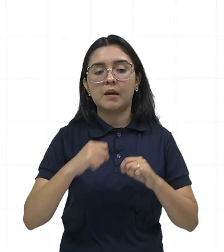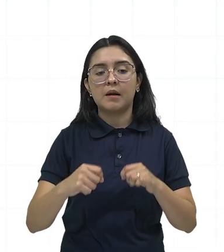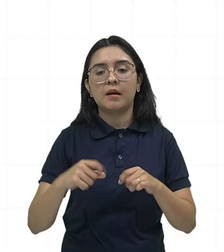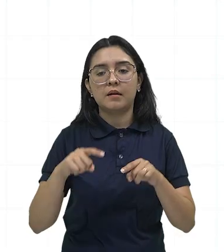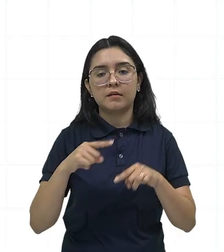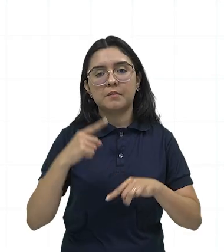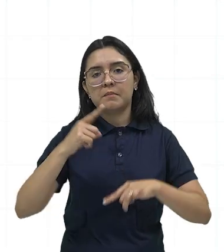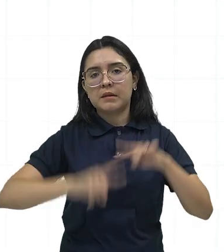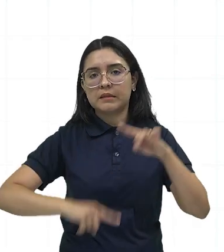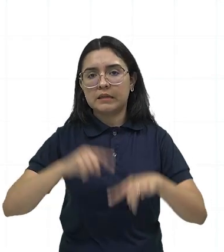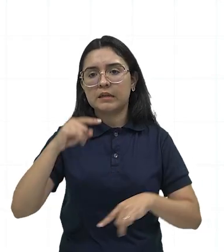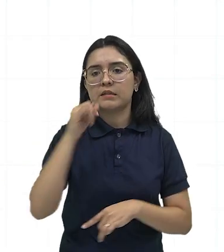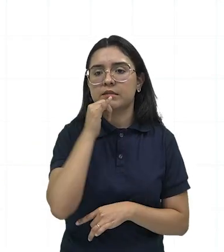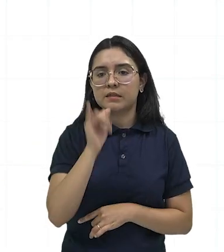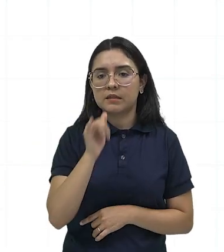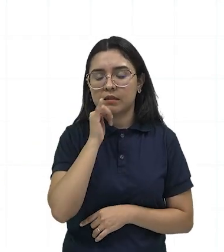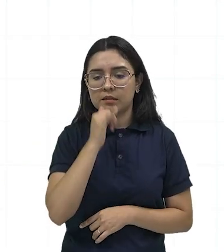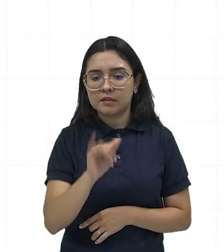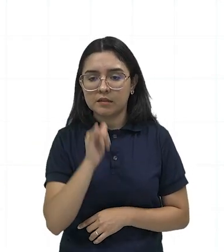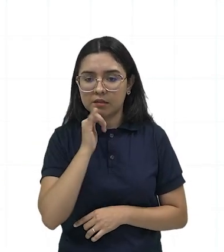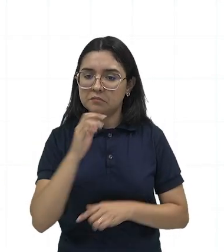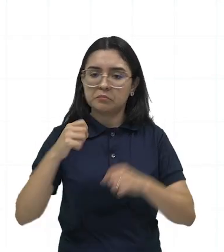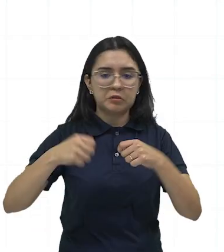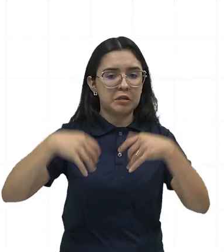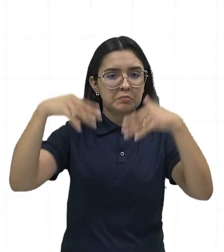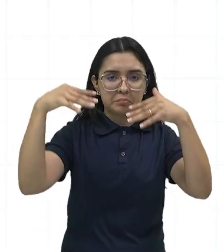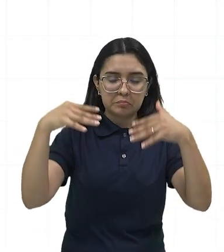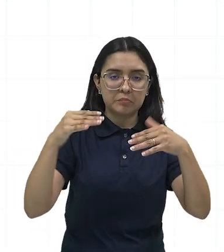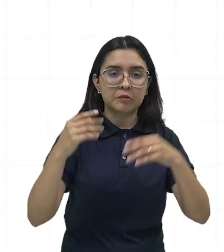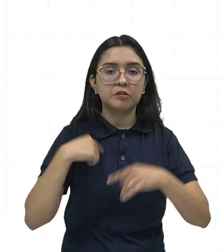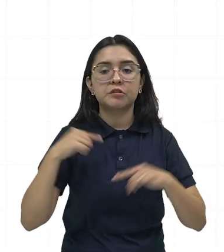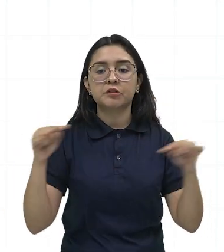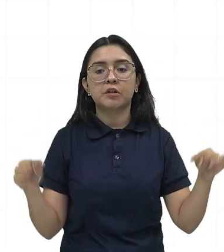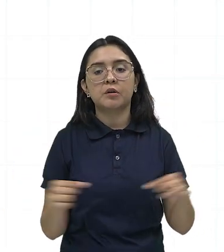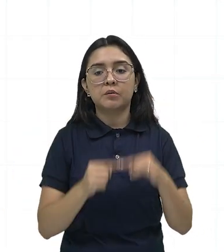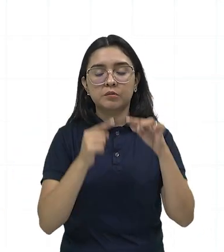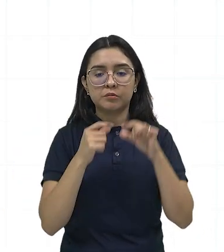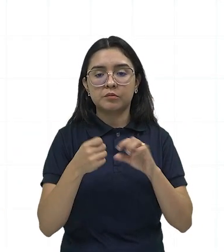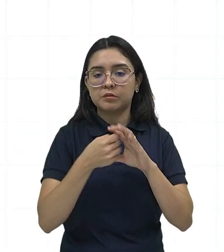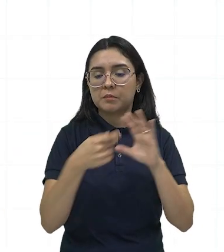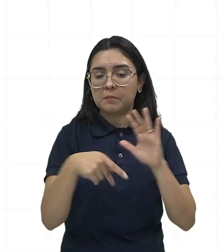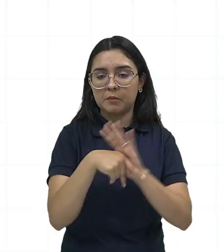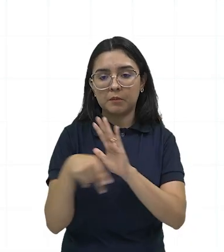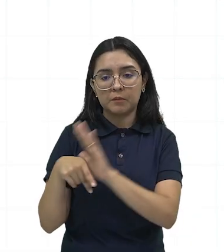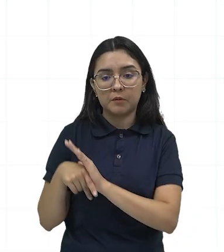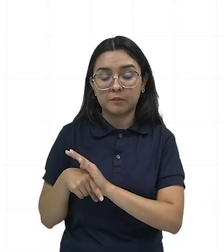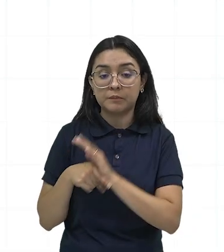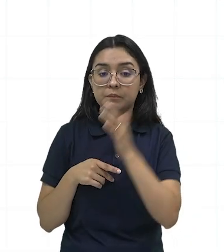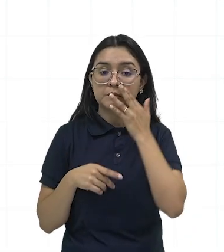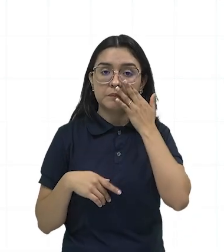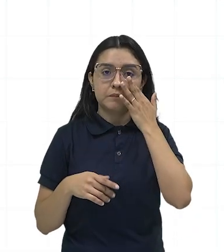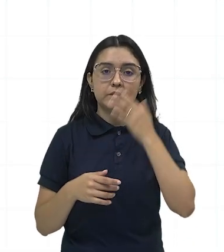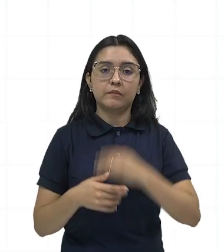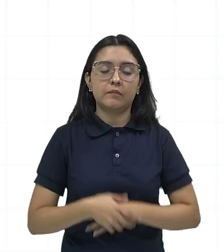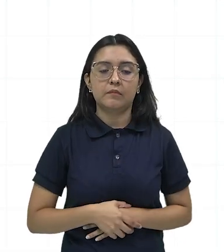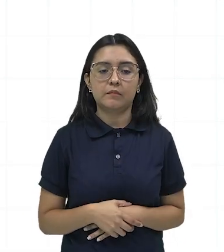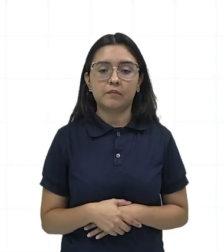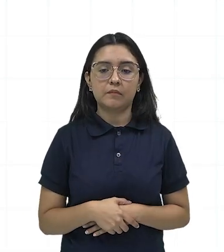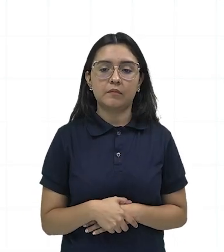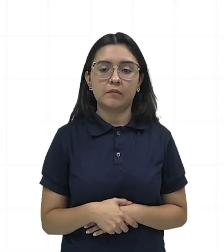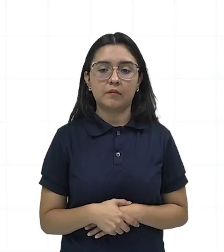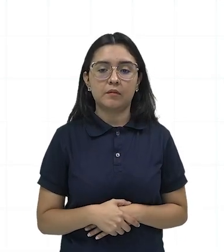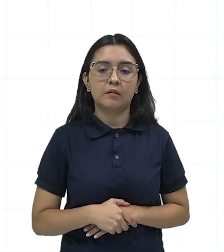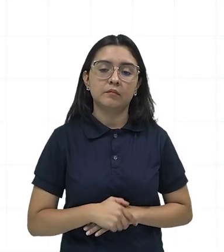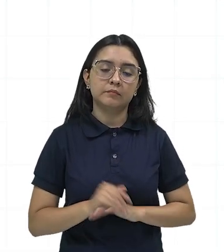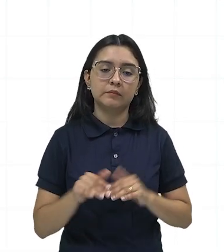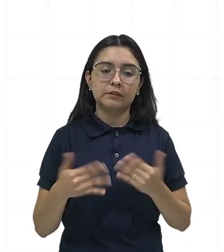dispositivos elétricos e eletrônicos de acordo com as suas especificações de funcionamento, né? Então,